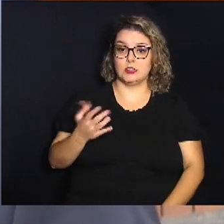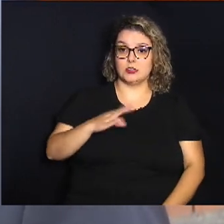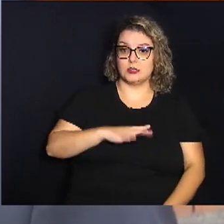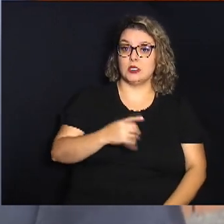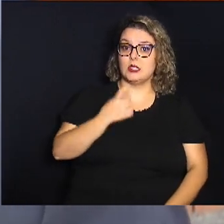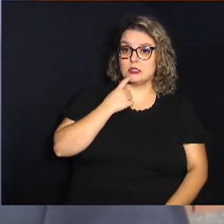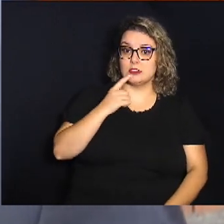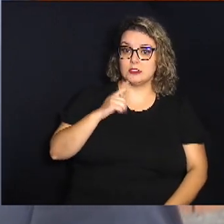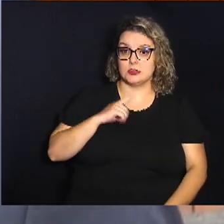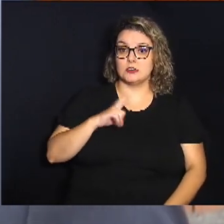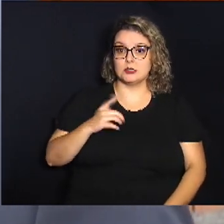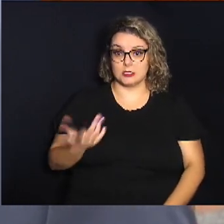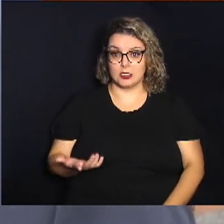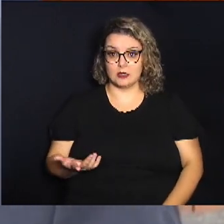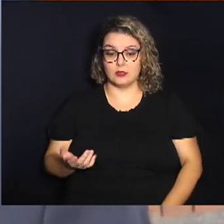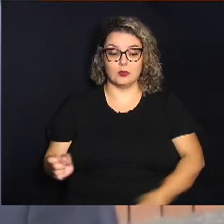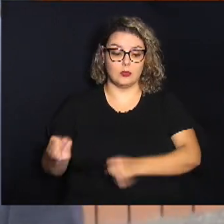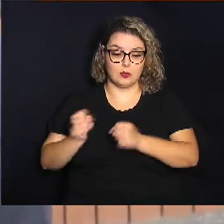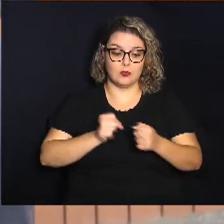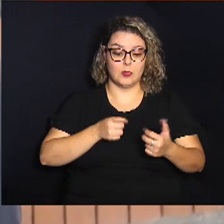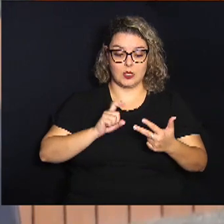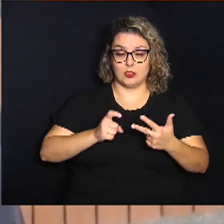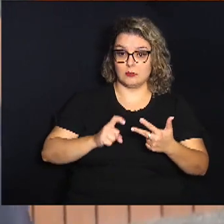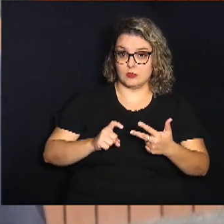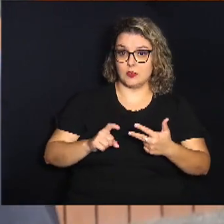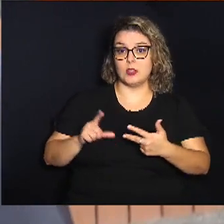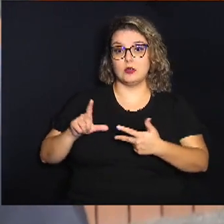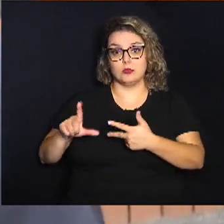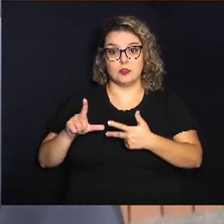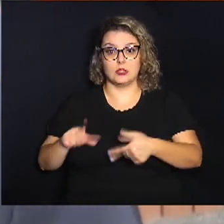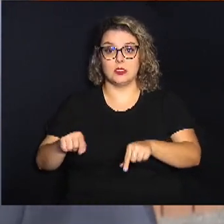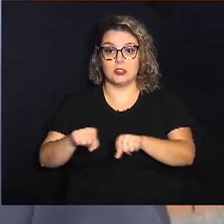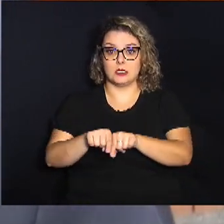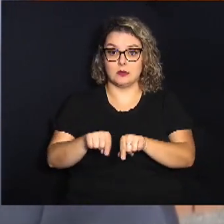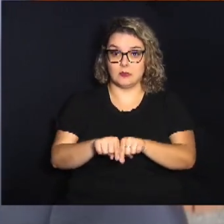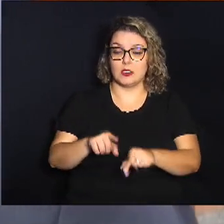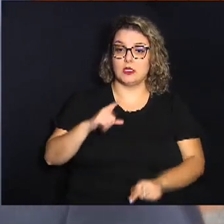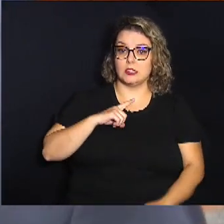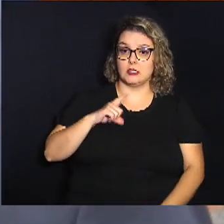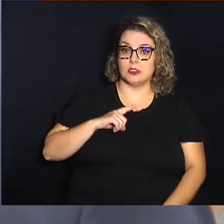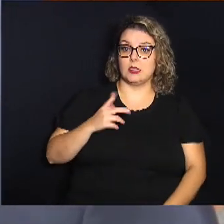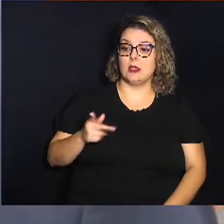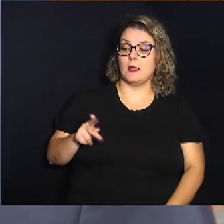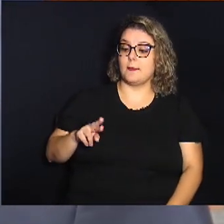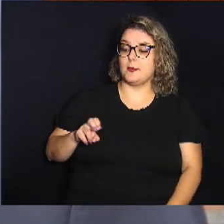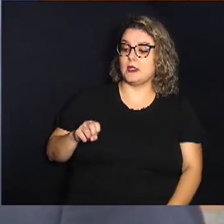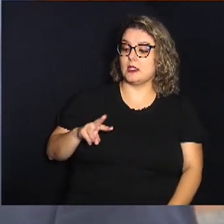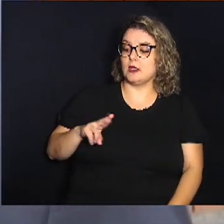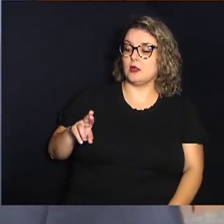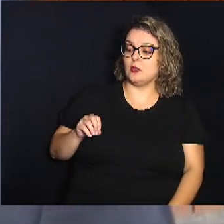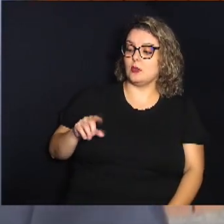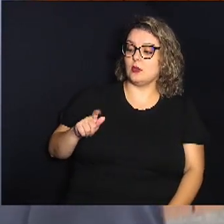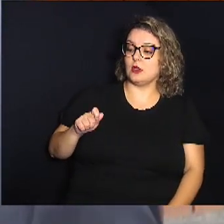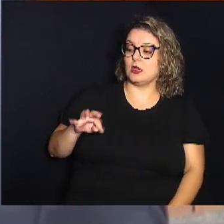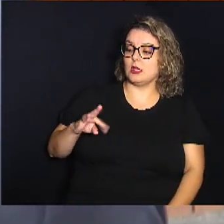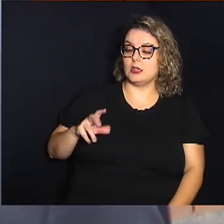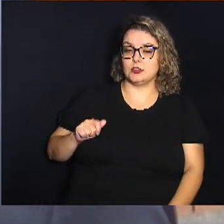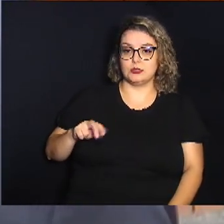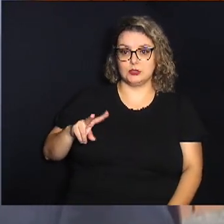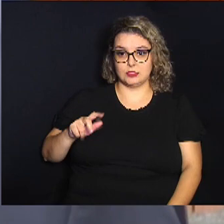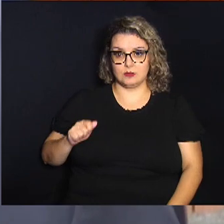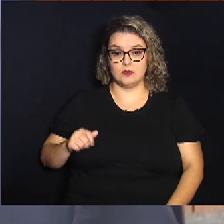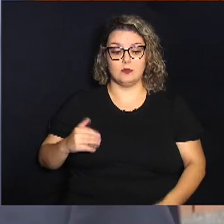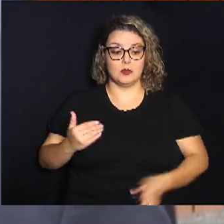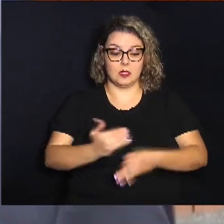tem no caso o Poder Executivo e os legisladores também onde tem a prerrogativa de fazer as indicações para que sejam construídas essas